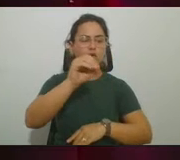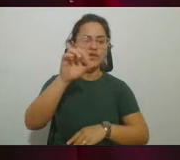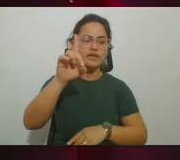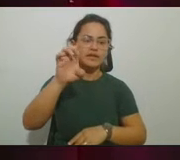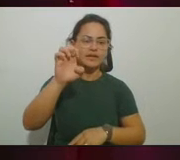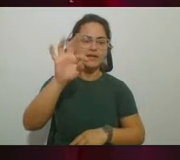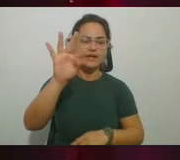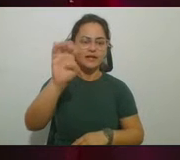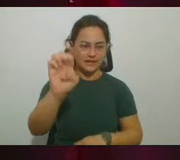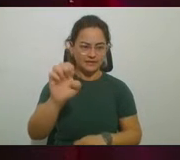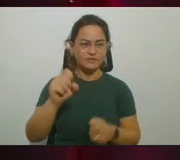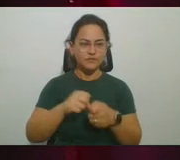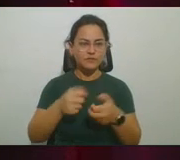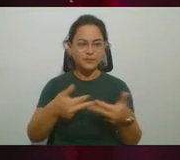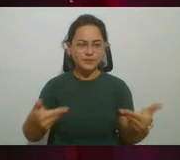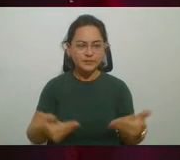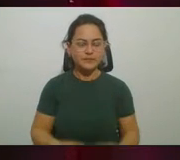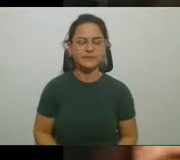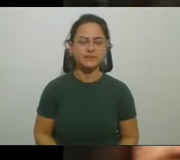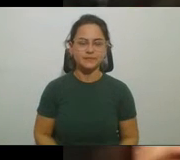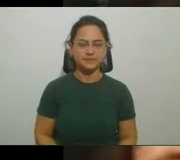Angelina Calderan.